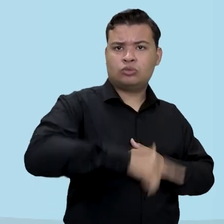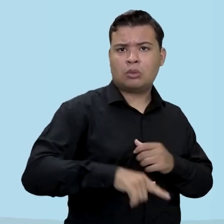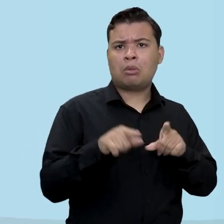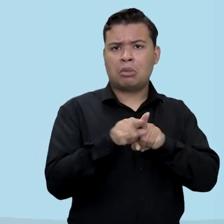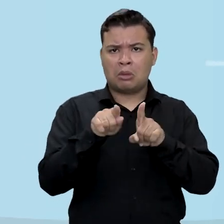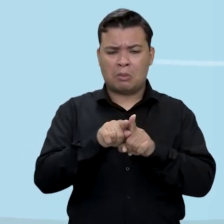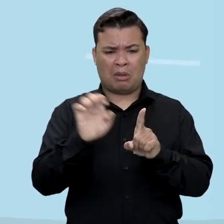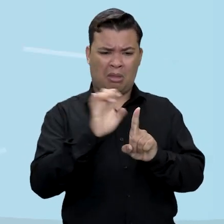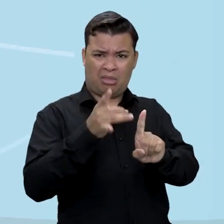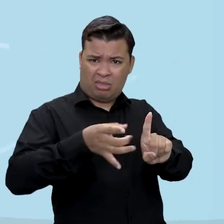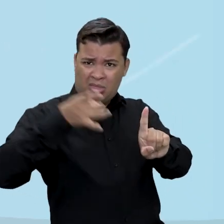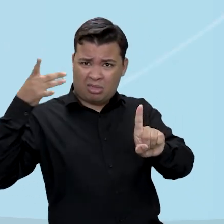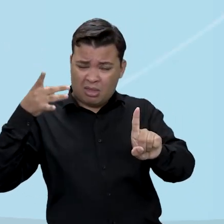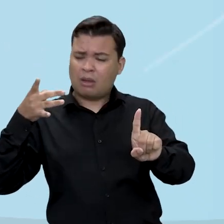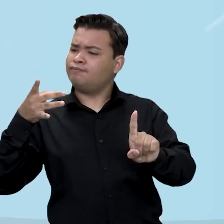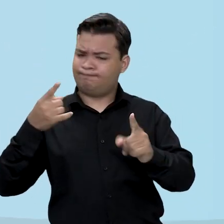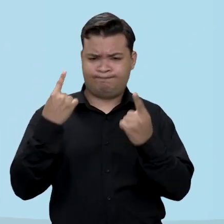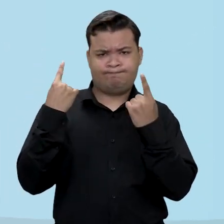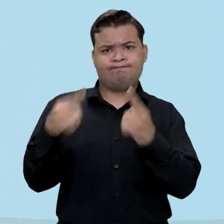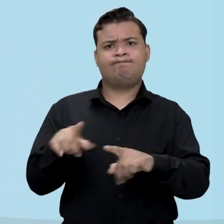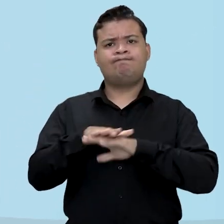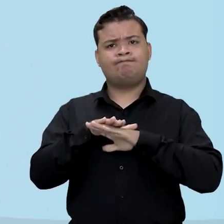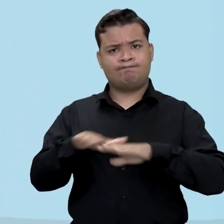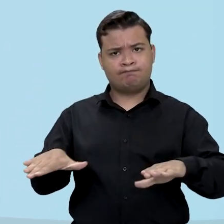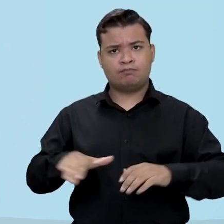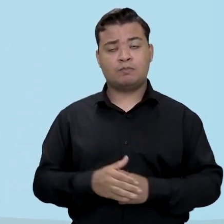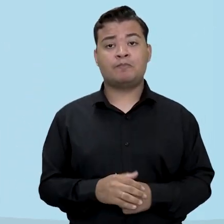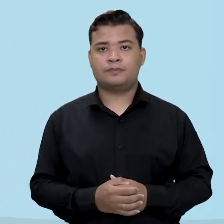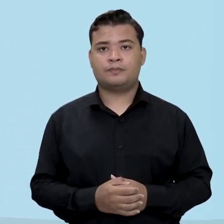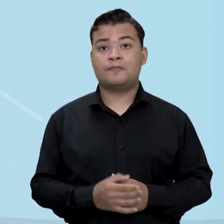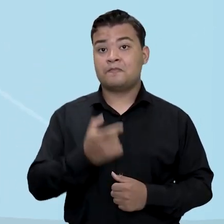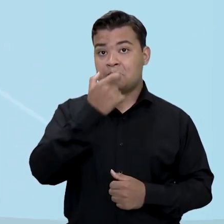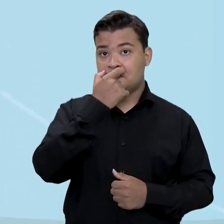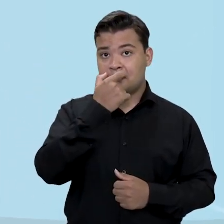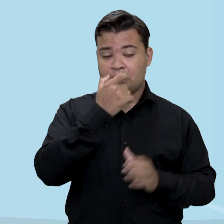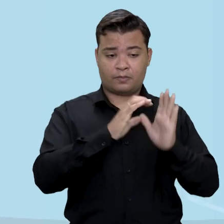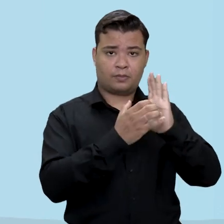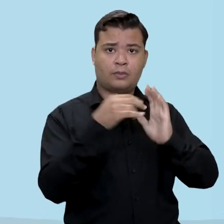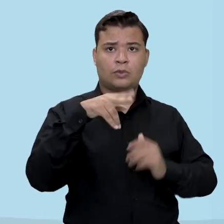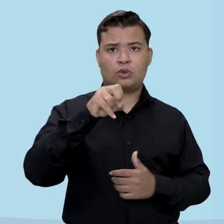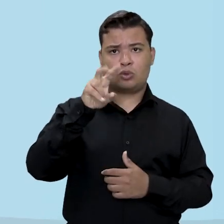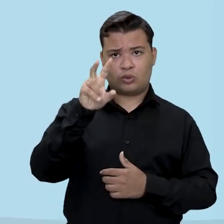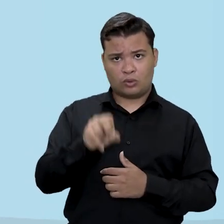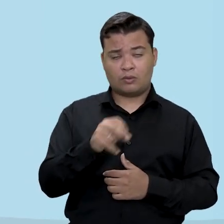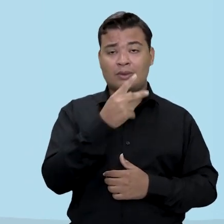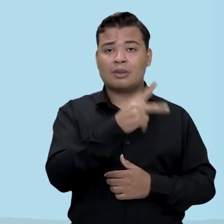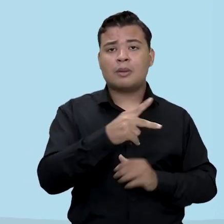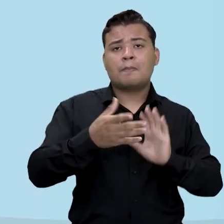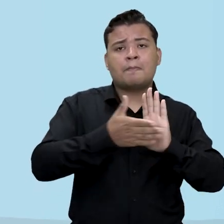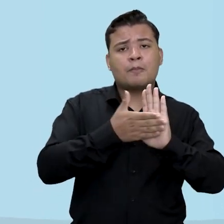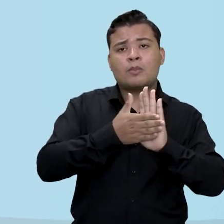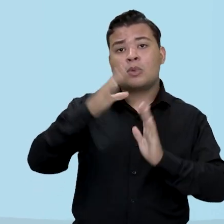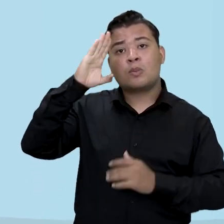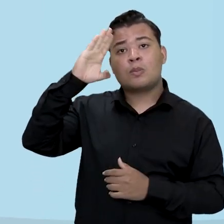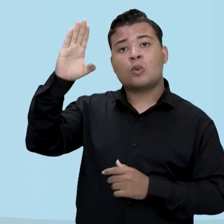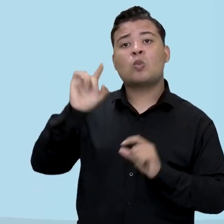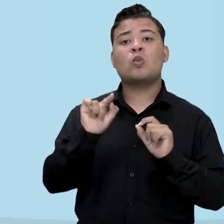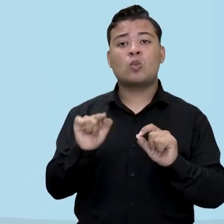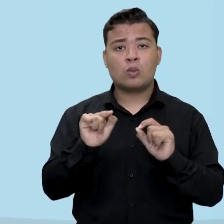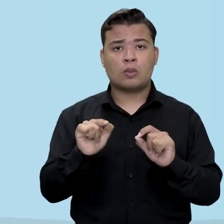combater a lgbtfobia de novo Edgar Diniz do novo tem como principais propostas